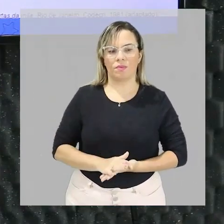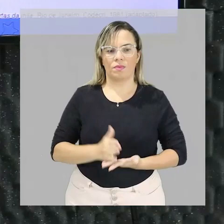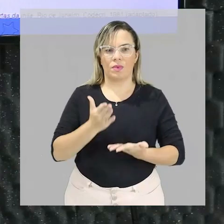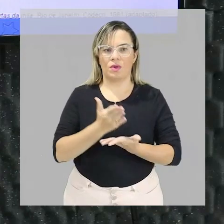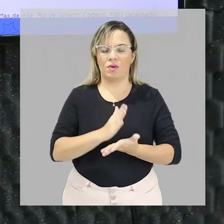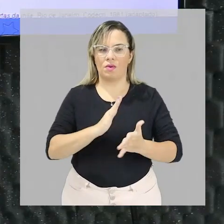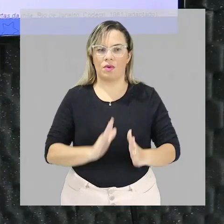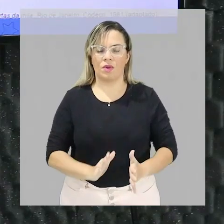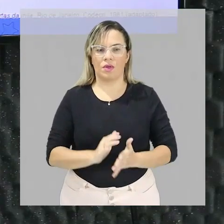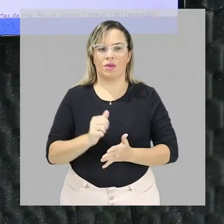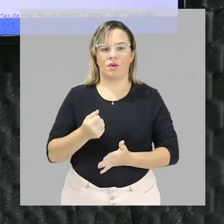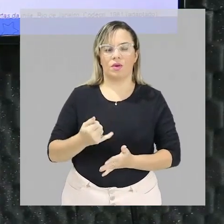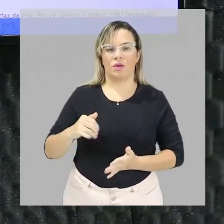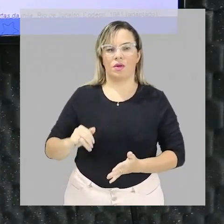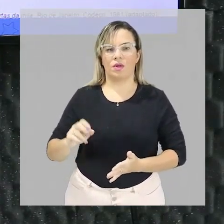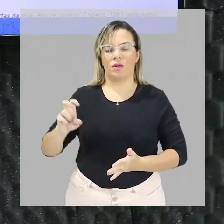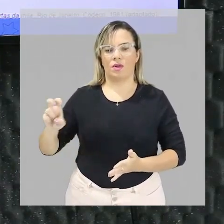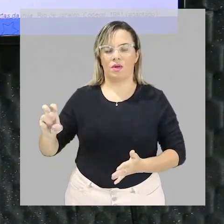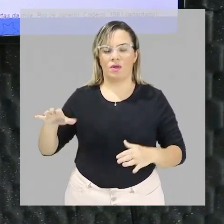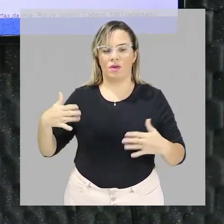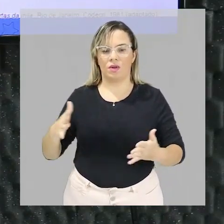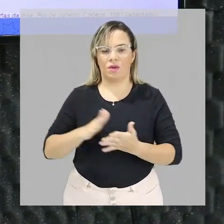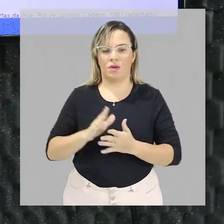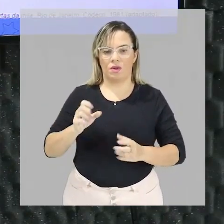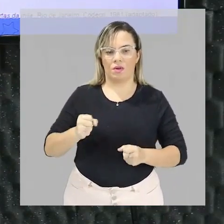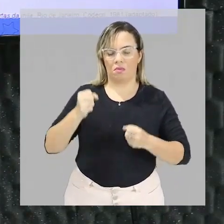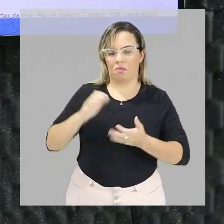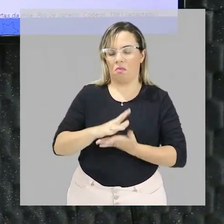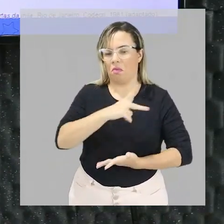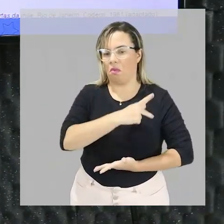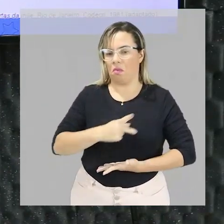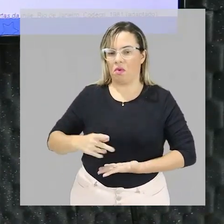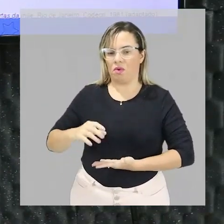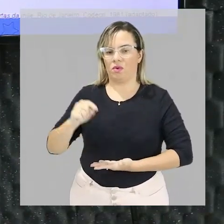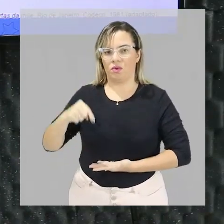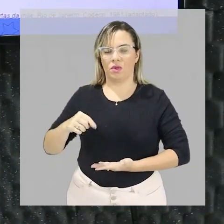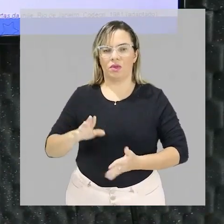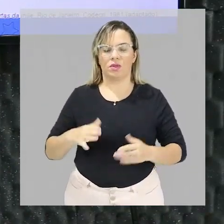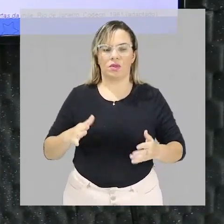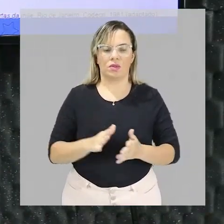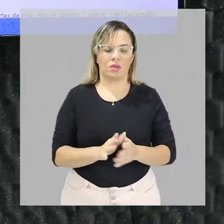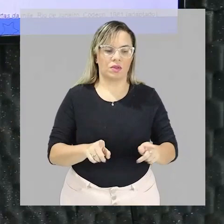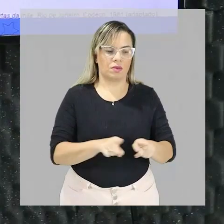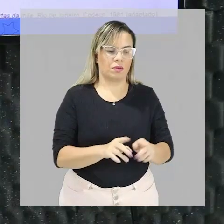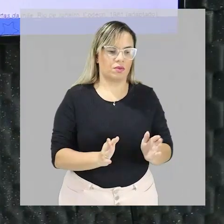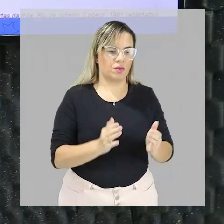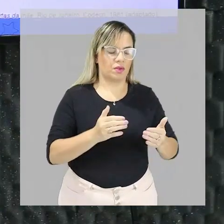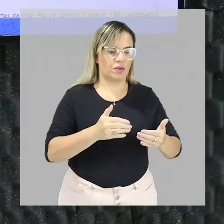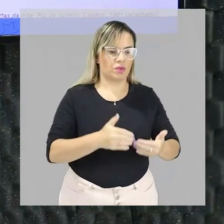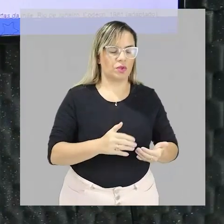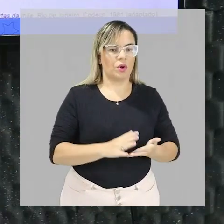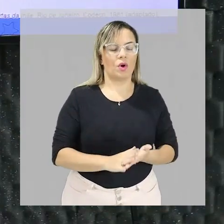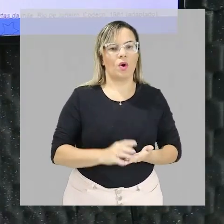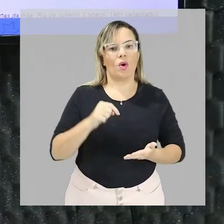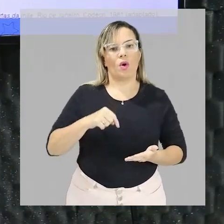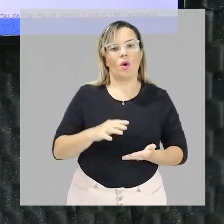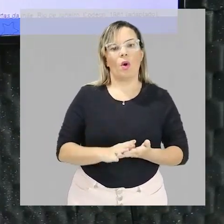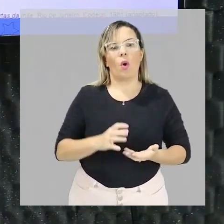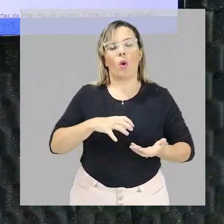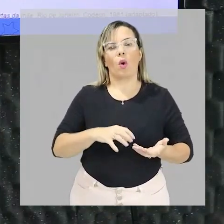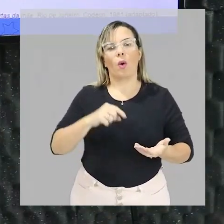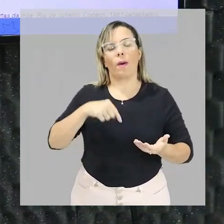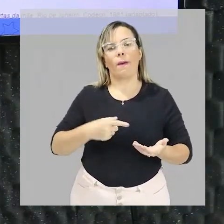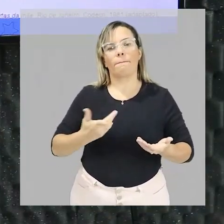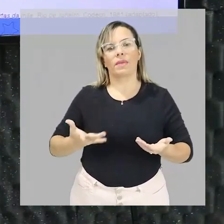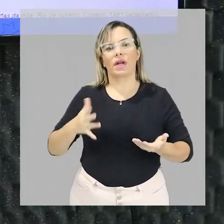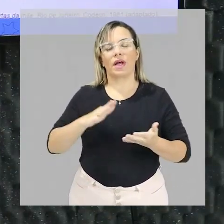AI-5, que gerou hiperpoderes para o presidente da República, mas, em contrapartida, ele fechou o Congresso e editou os